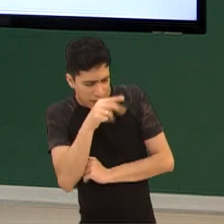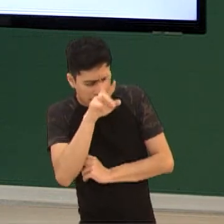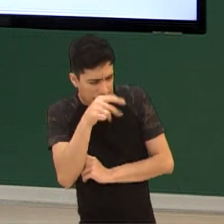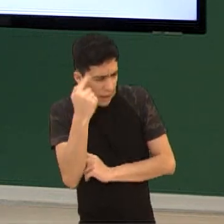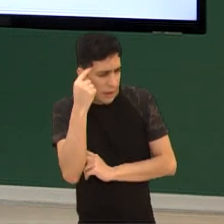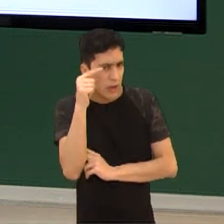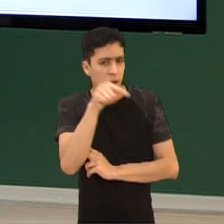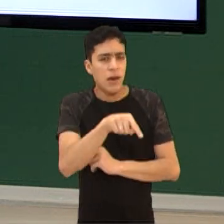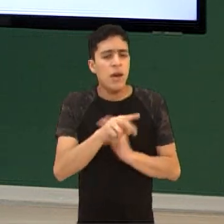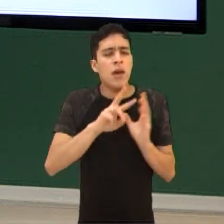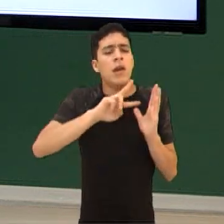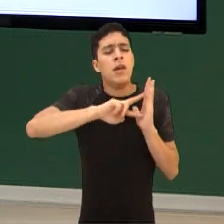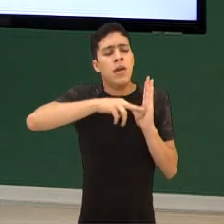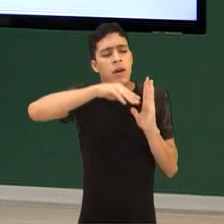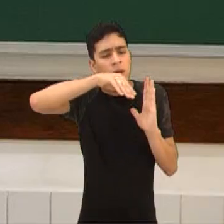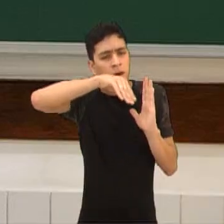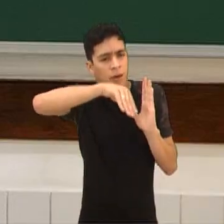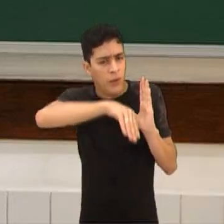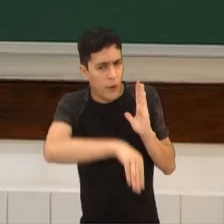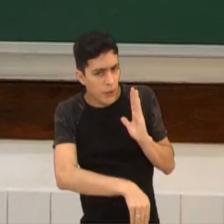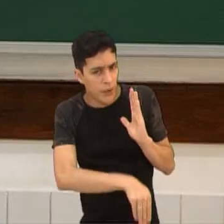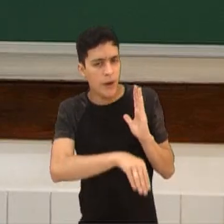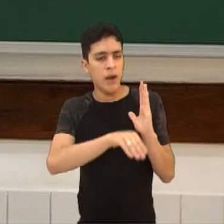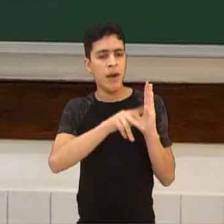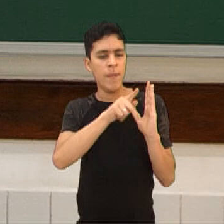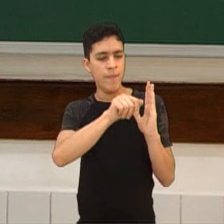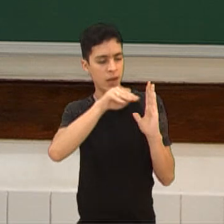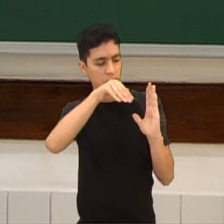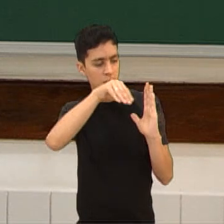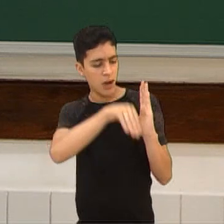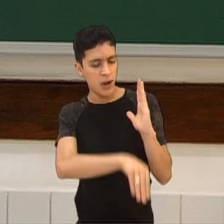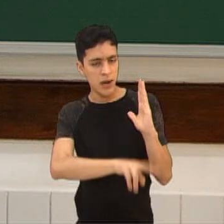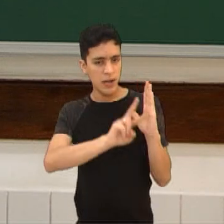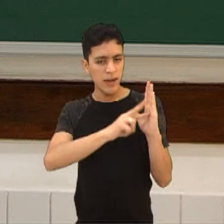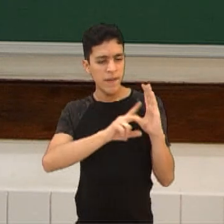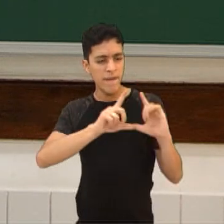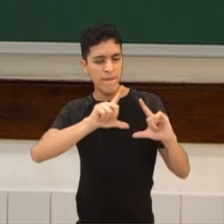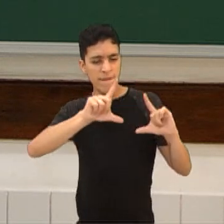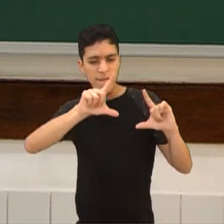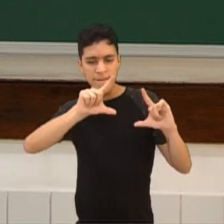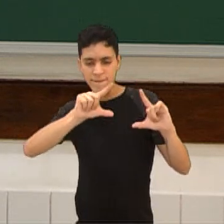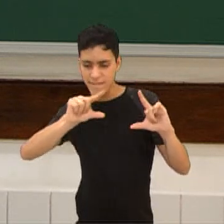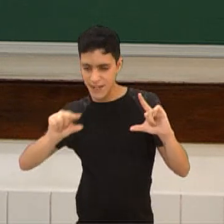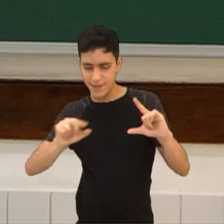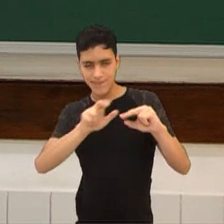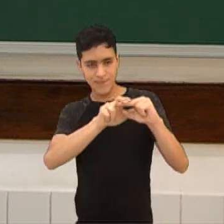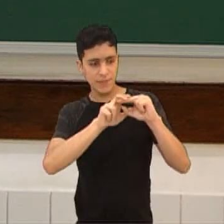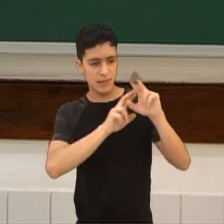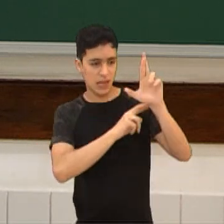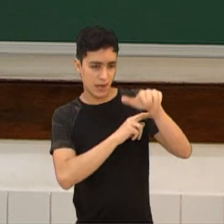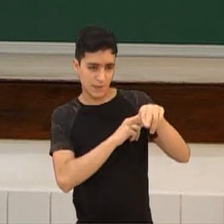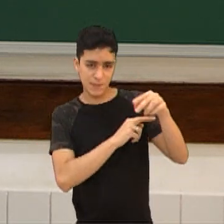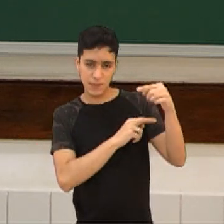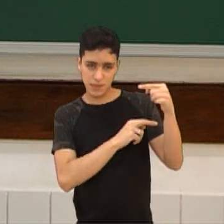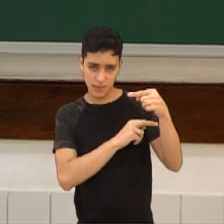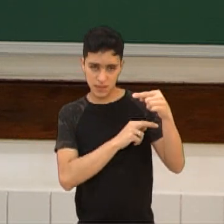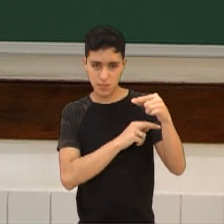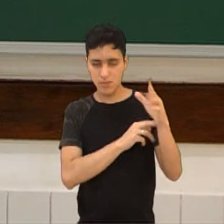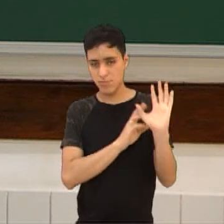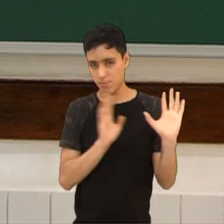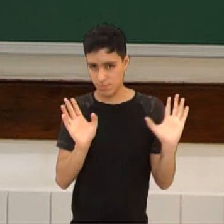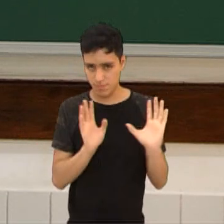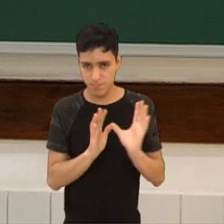PA decrescente. Olha só, PA decrescente é quando a gente tem uma razão negativa, independente do primeiro